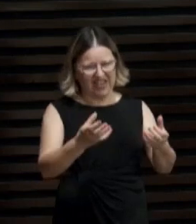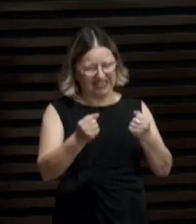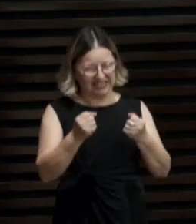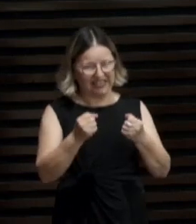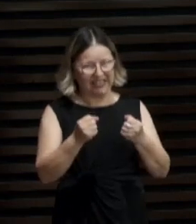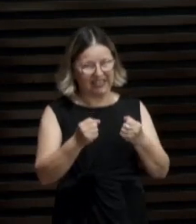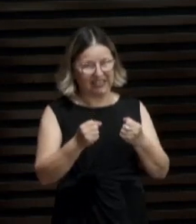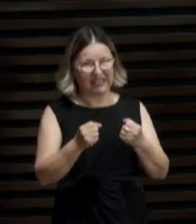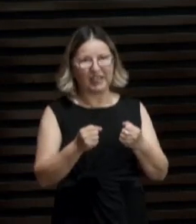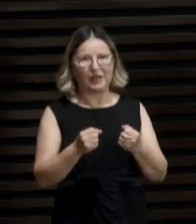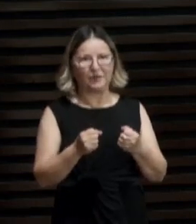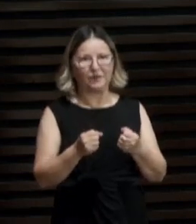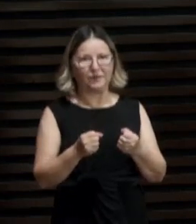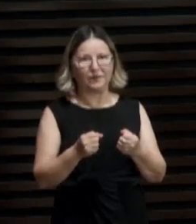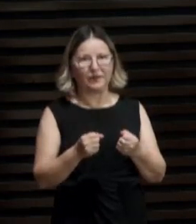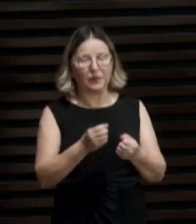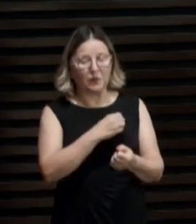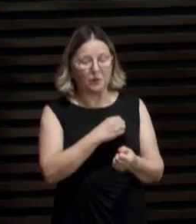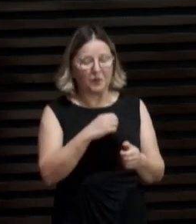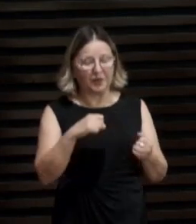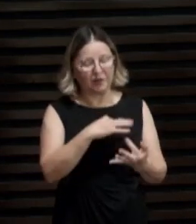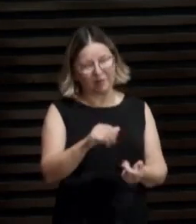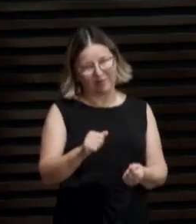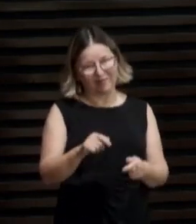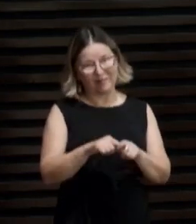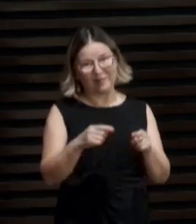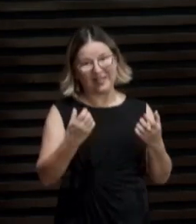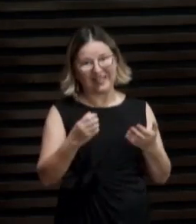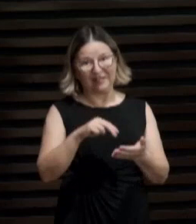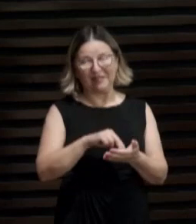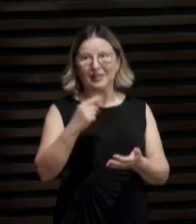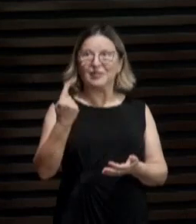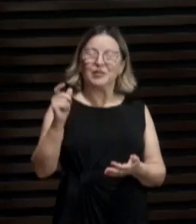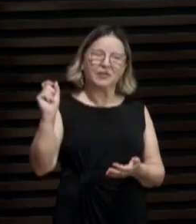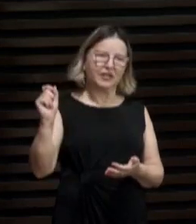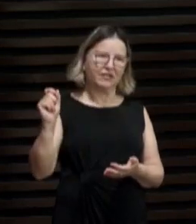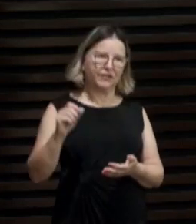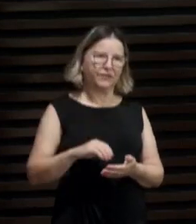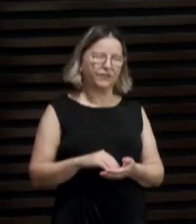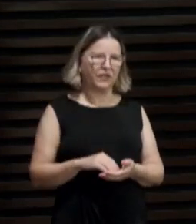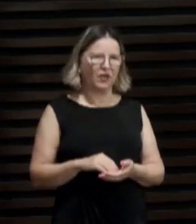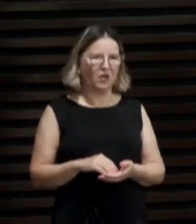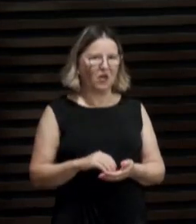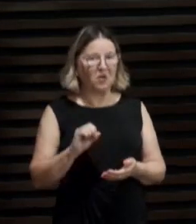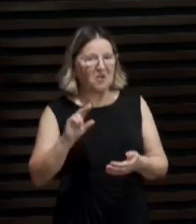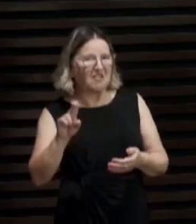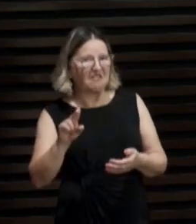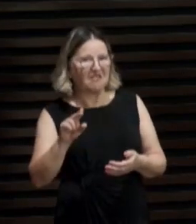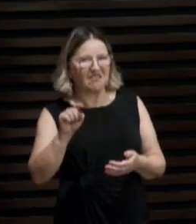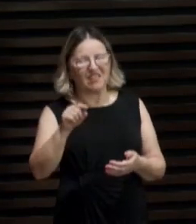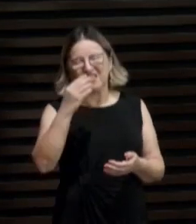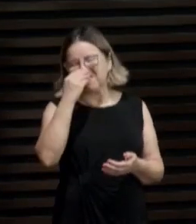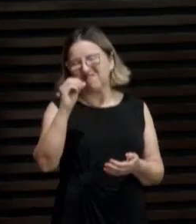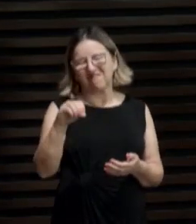crenças, mas ficar firme na tua palavra. Ou você vai negligenciar e vai ser mais uma coisa que entrou no seu ouvido. Se você